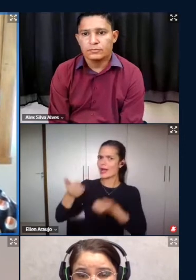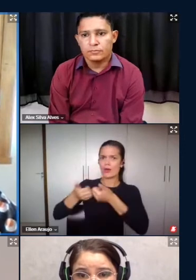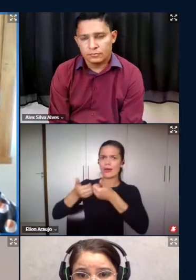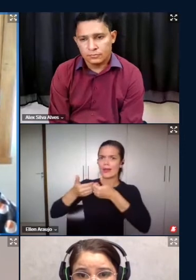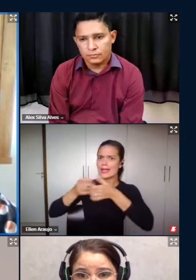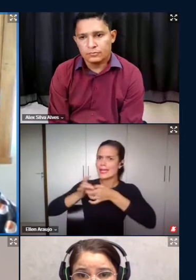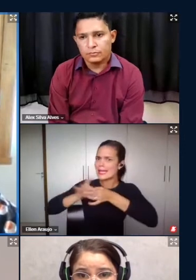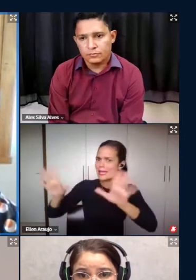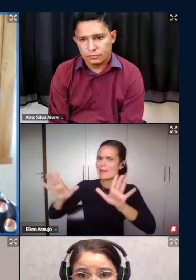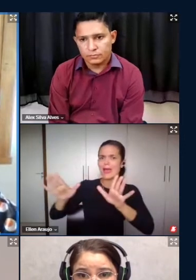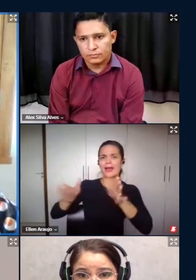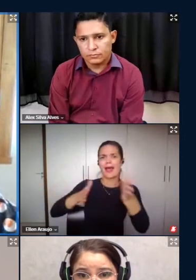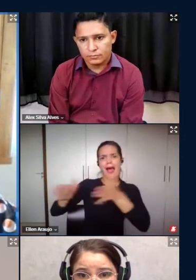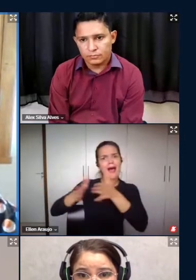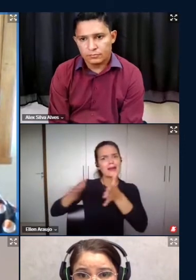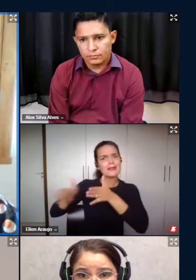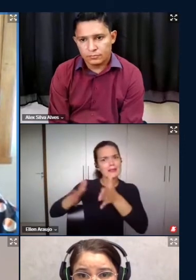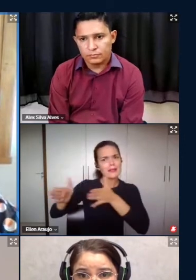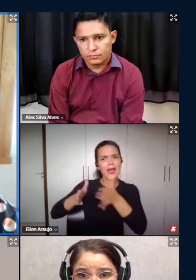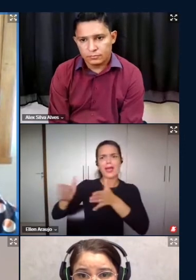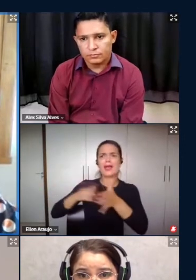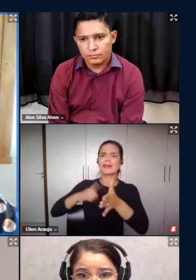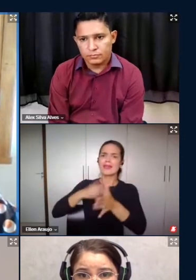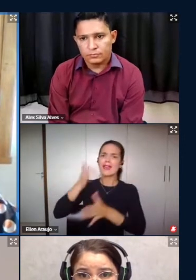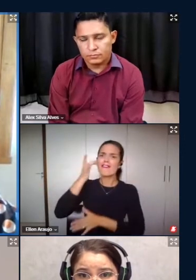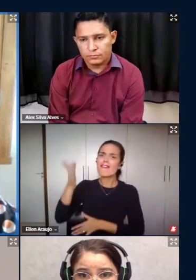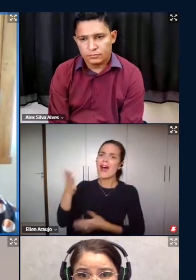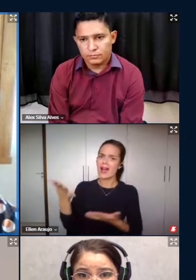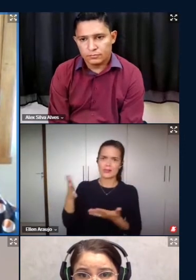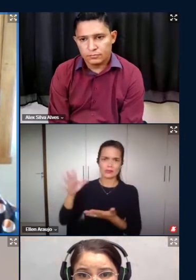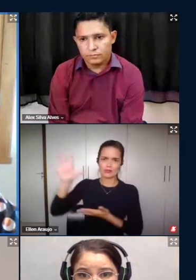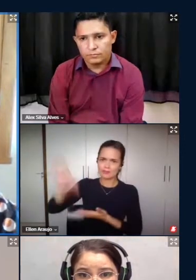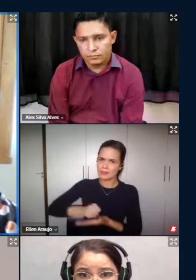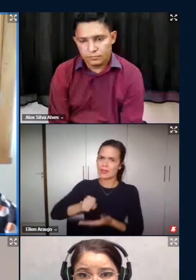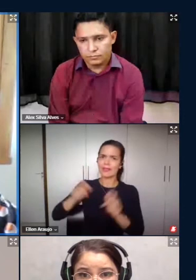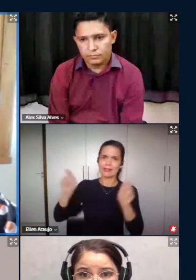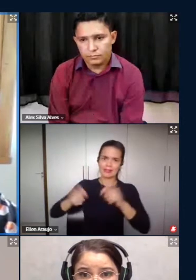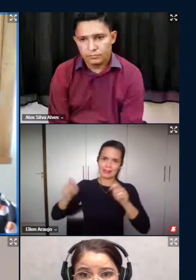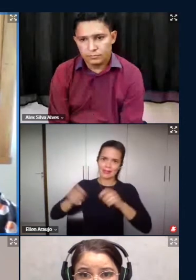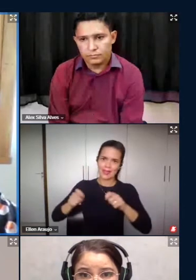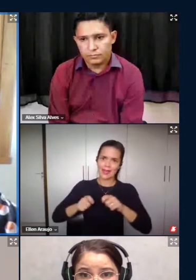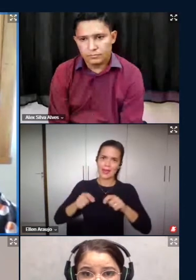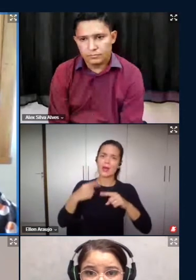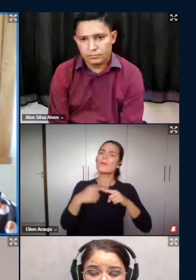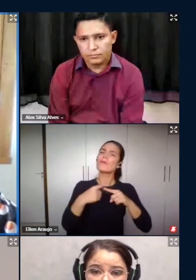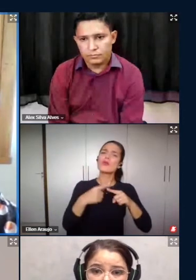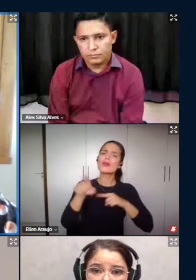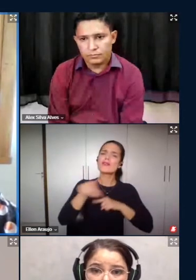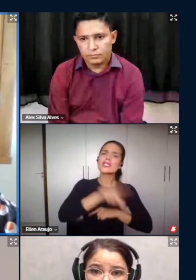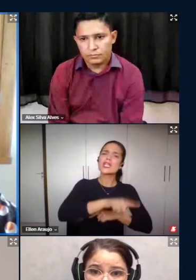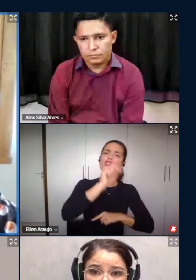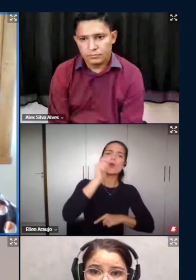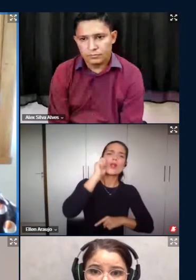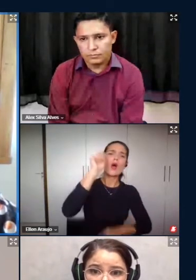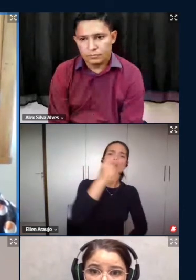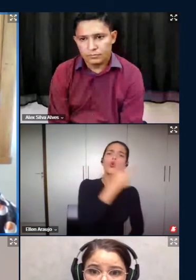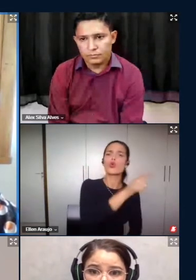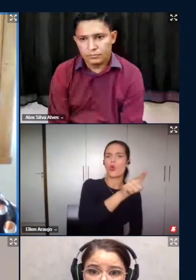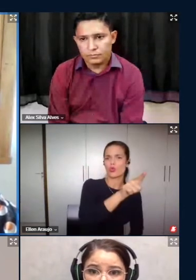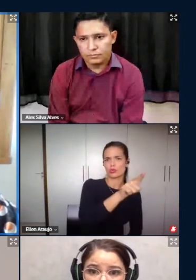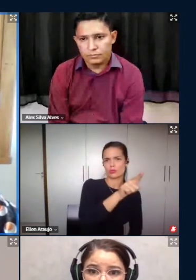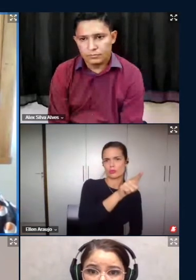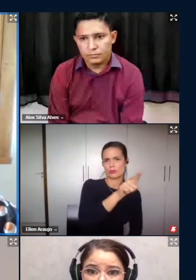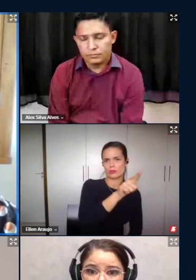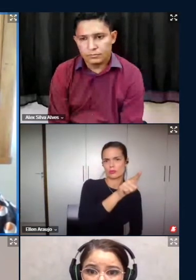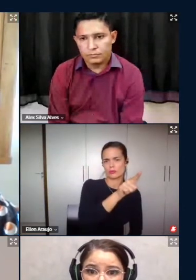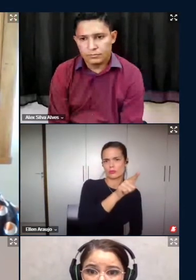própria página. Por que a necessidade de trazer a leitura do outro, e não a tua, destes